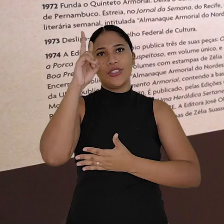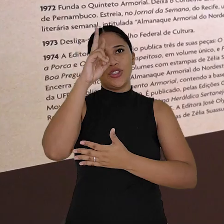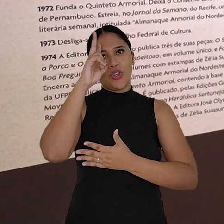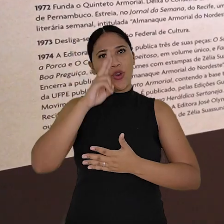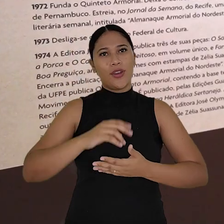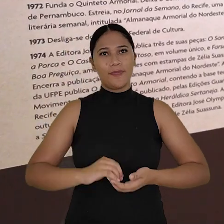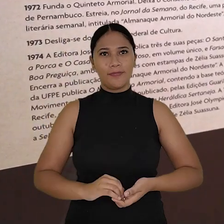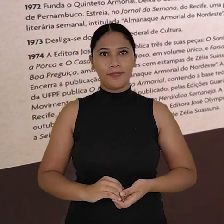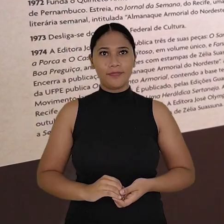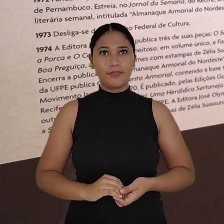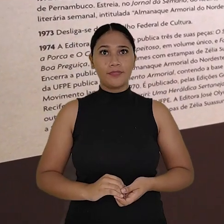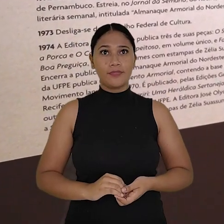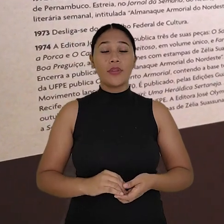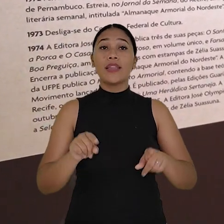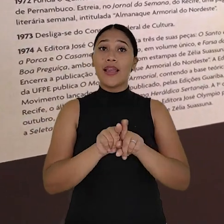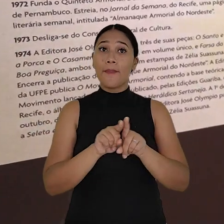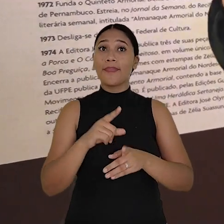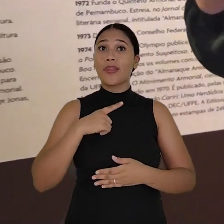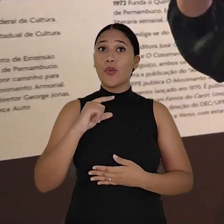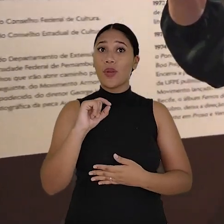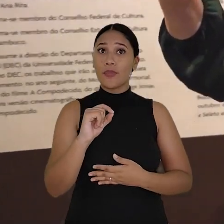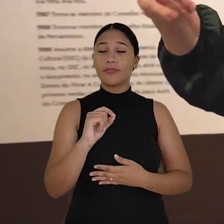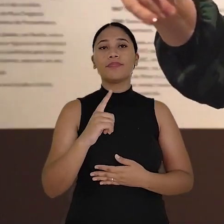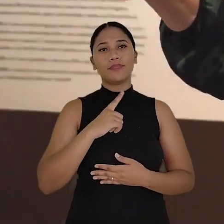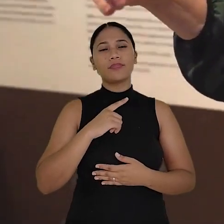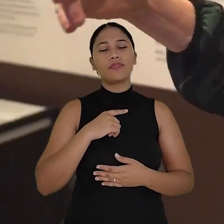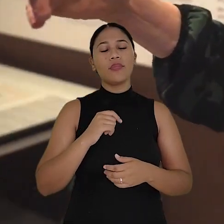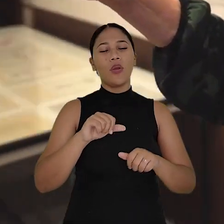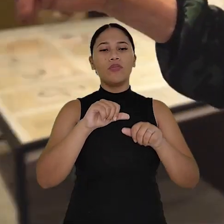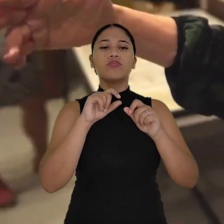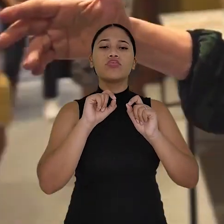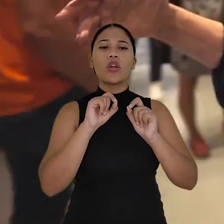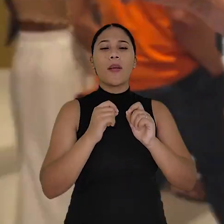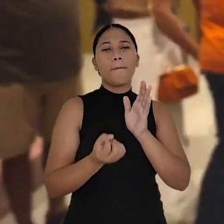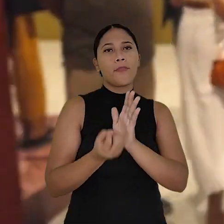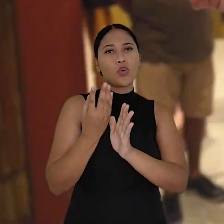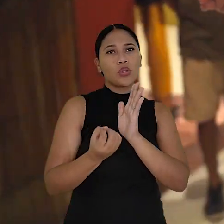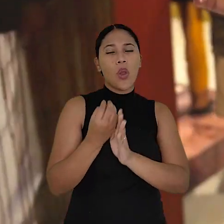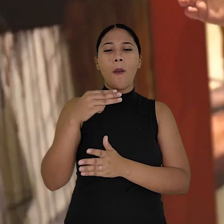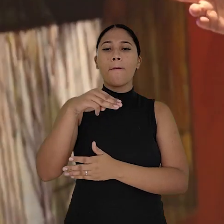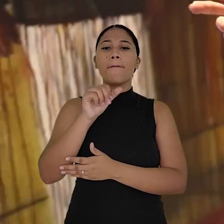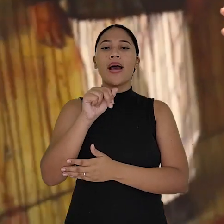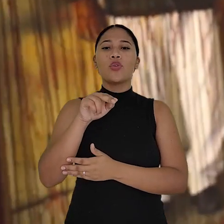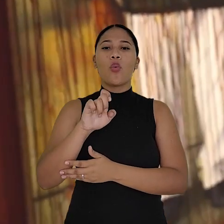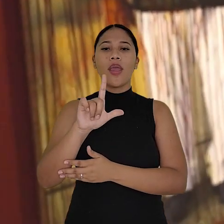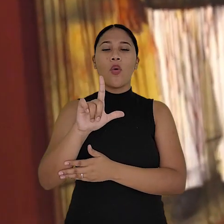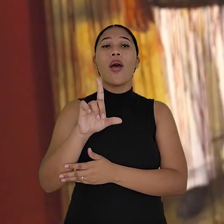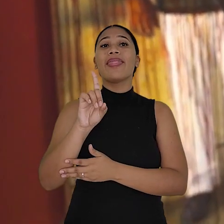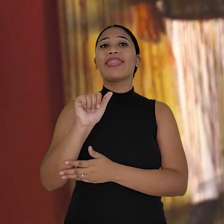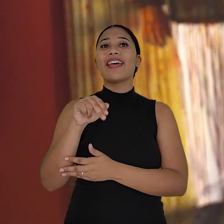detalhadamente a história de Ariano. Do lado de cá, a gente tem as obras do Manuel